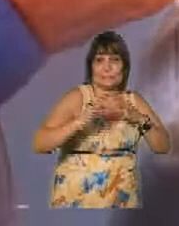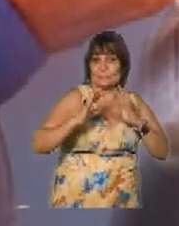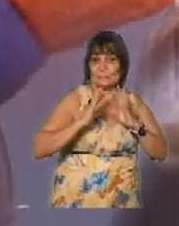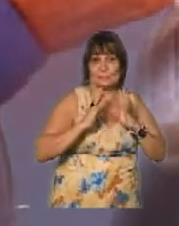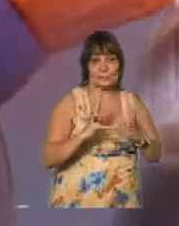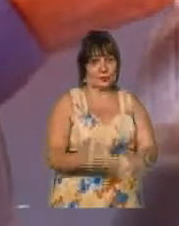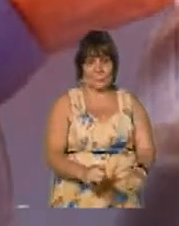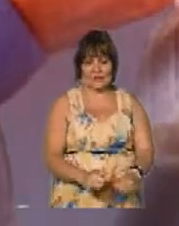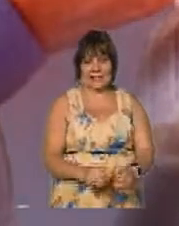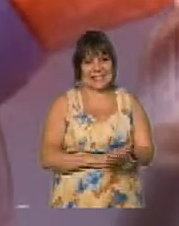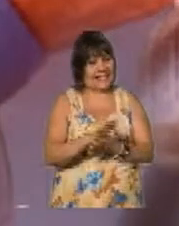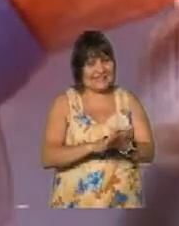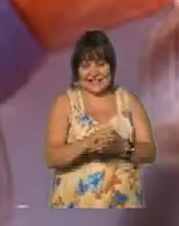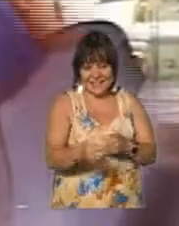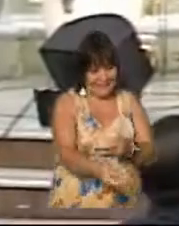mestre,